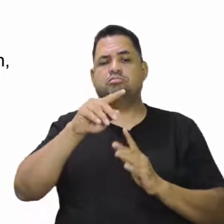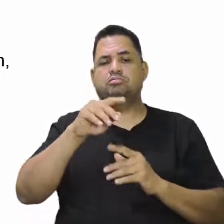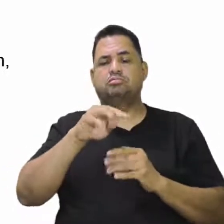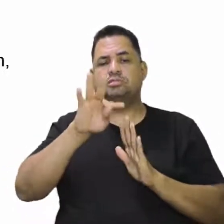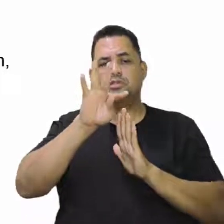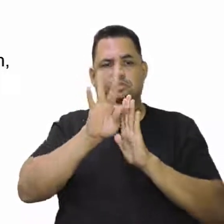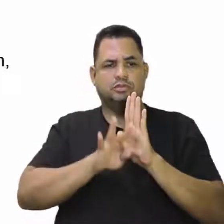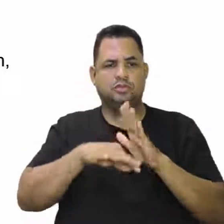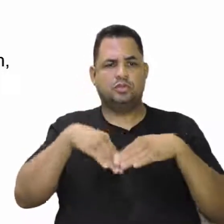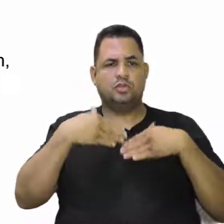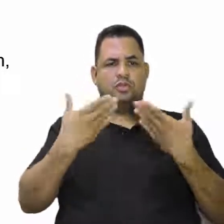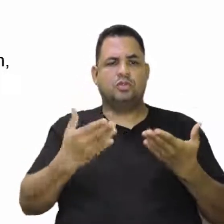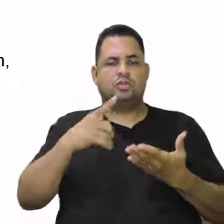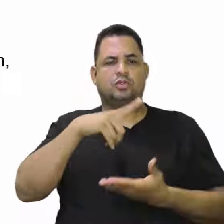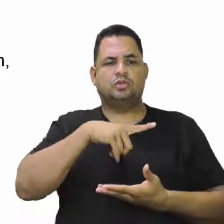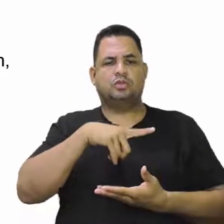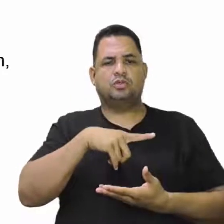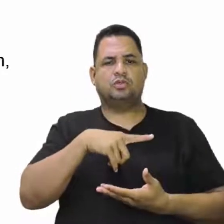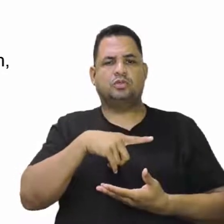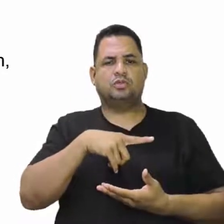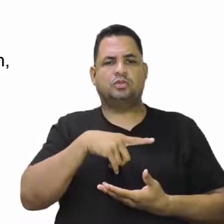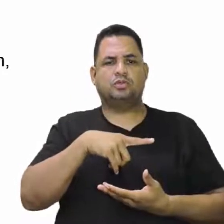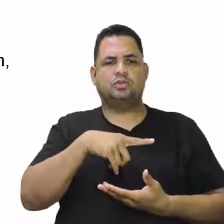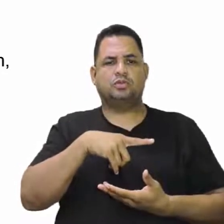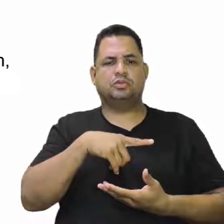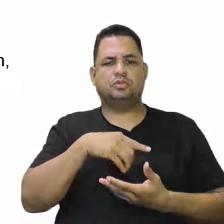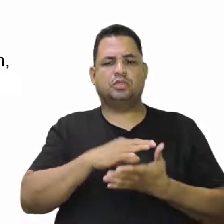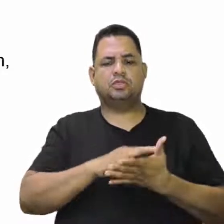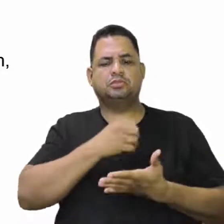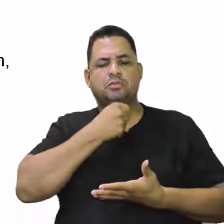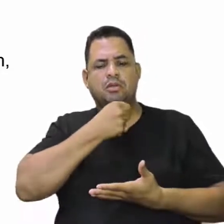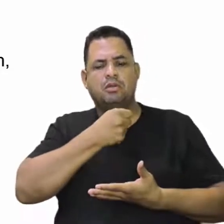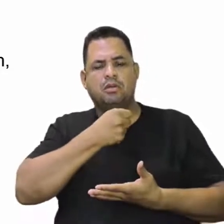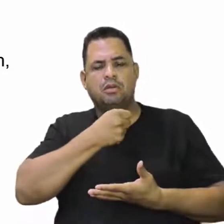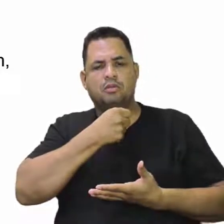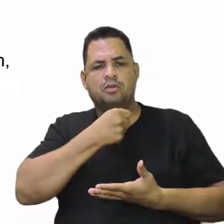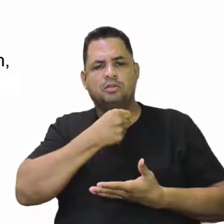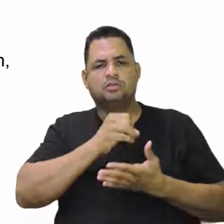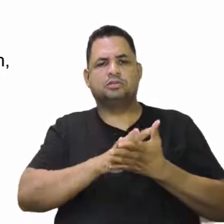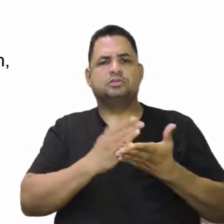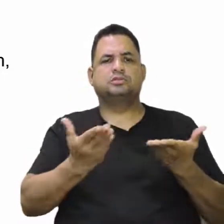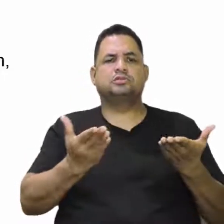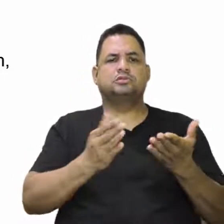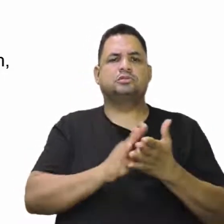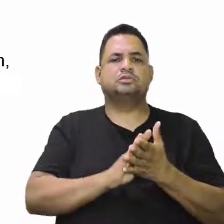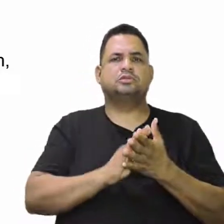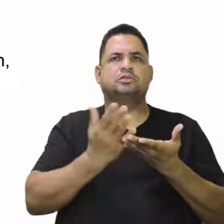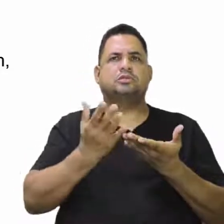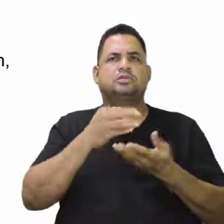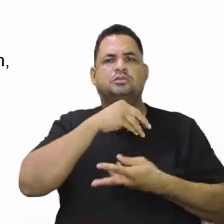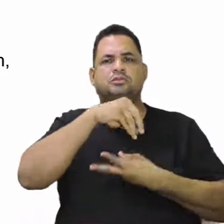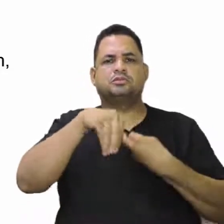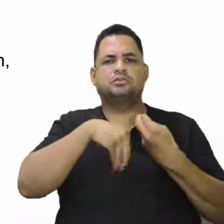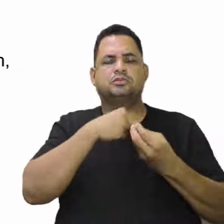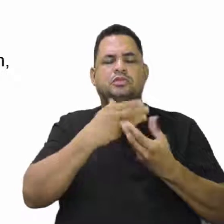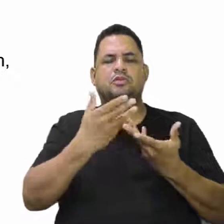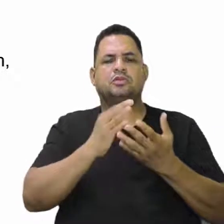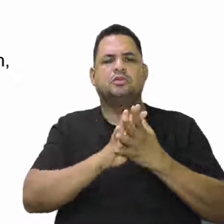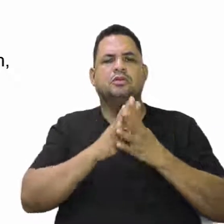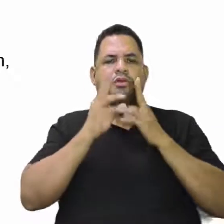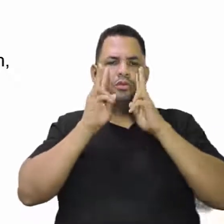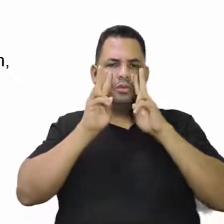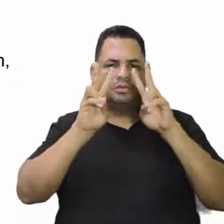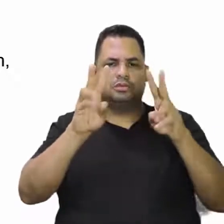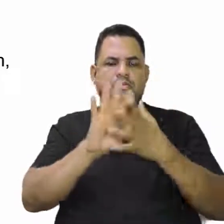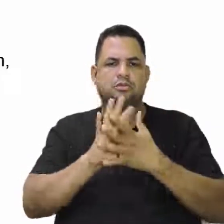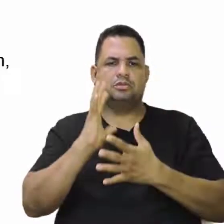Então, quando nós temos lá uma reportagem que envolve uma previsão de tempo, gênero